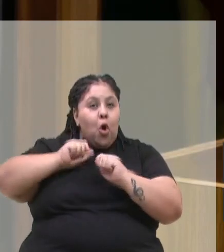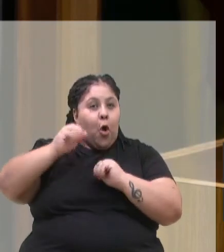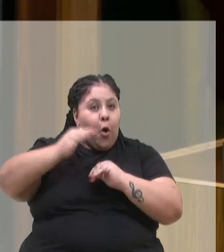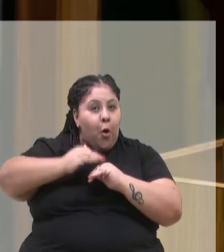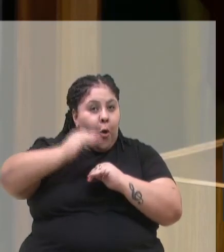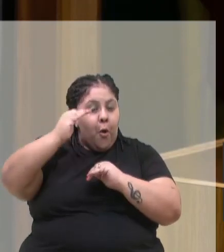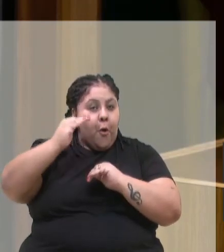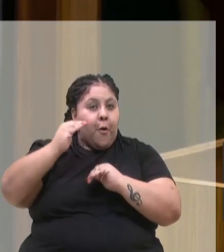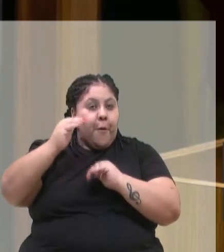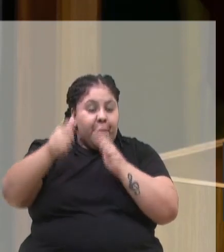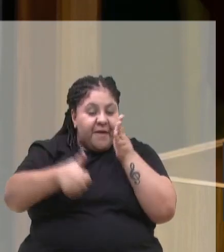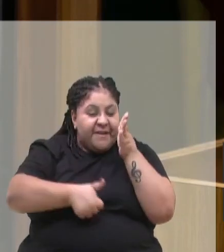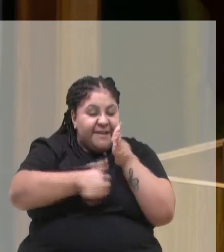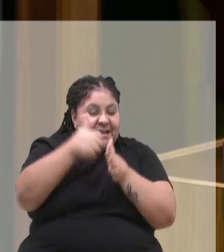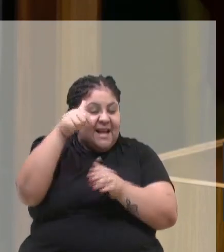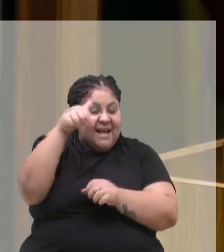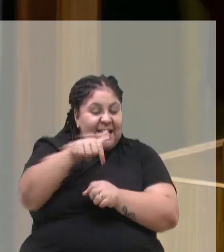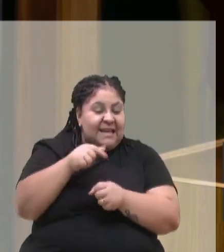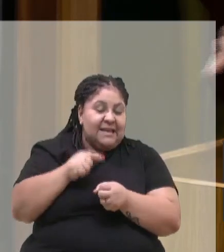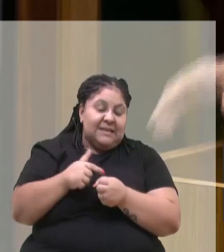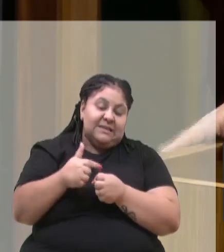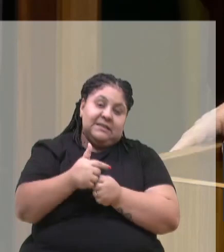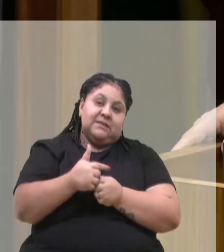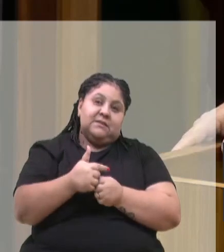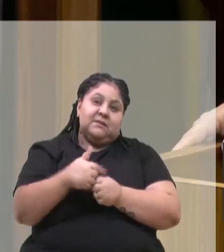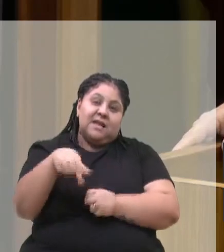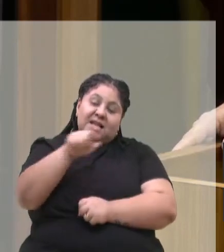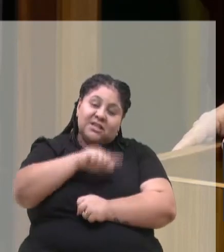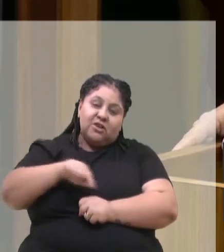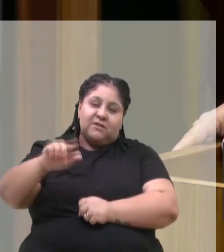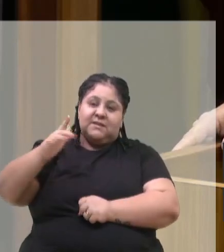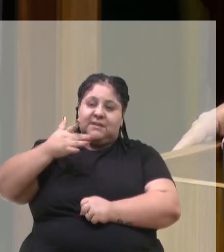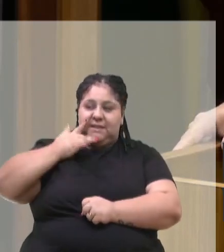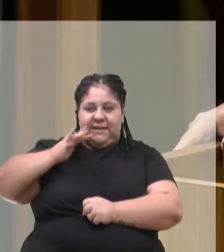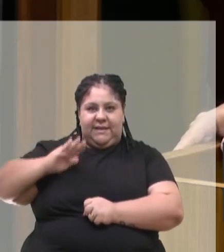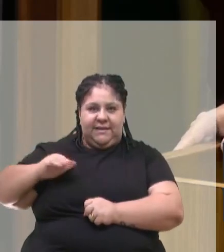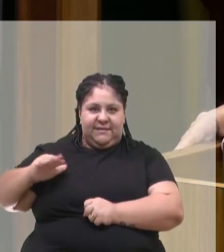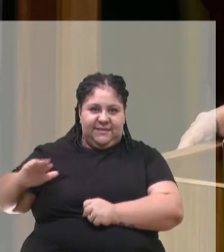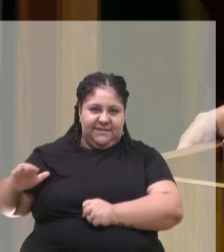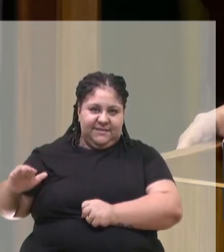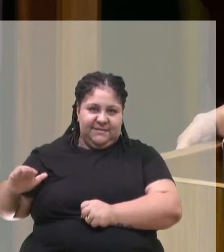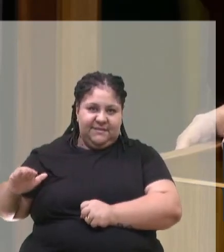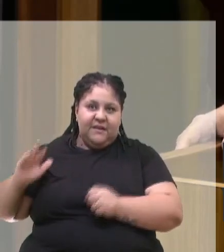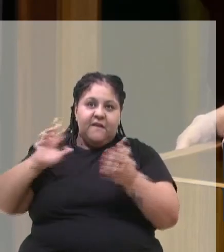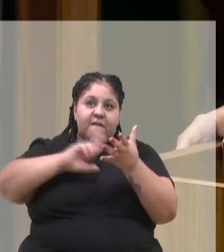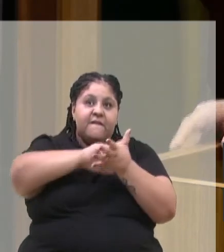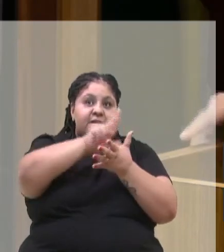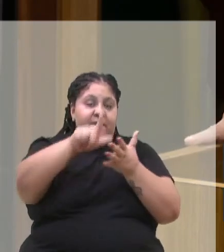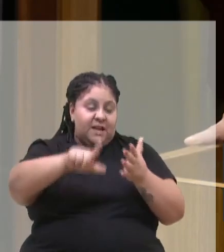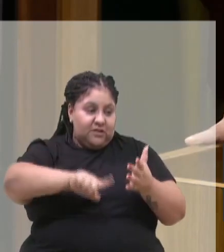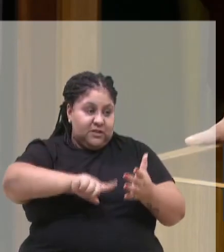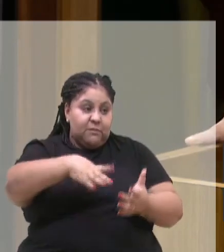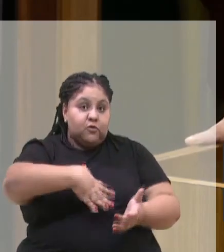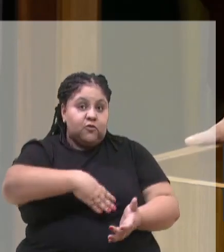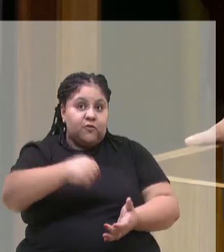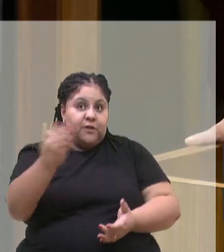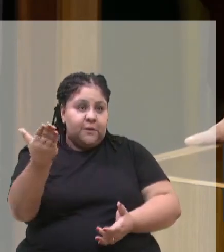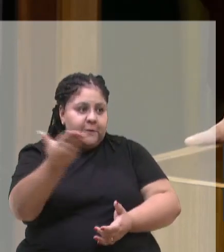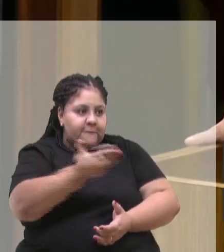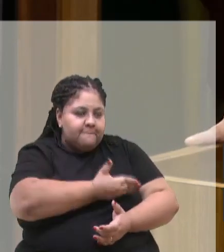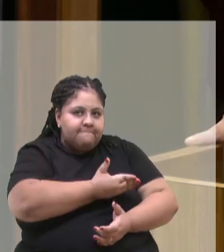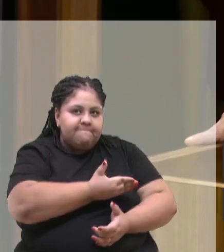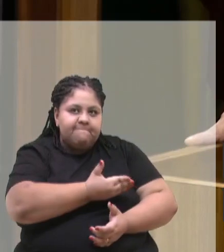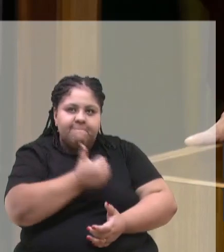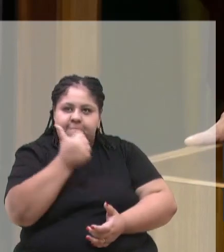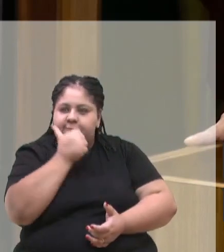mais precioso na nossa cidade são as nossas crianças. Vários de nós aqui temos filhos, temos